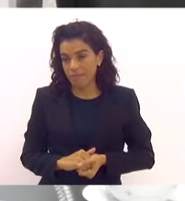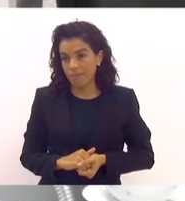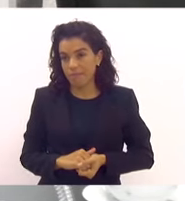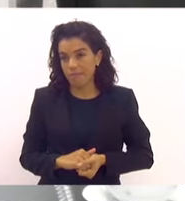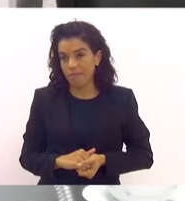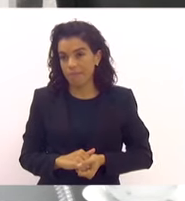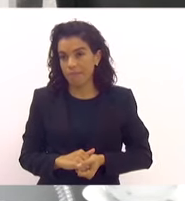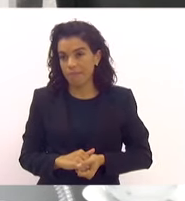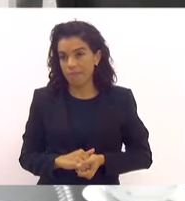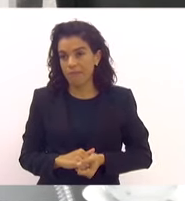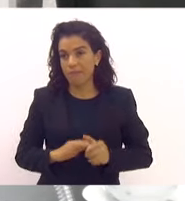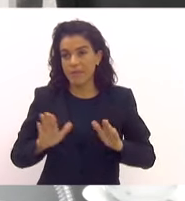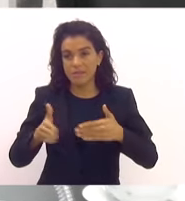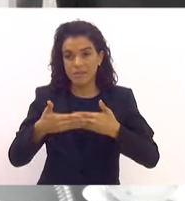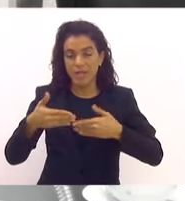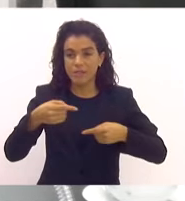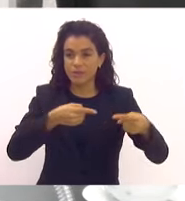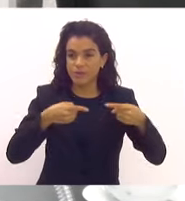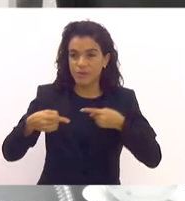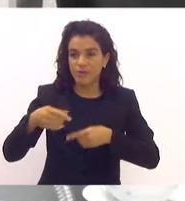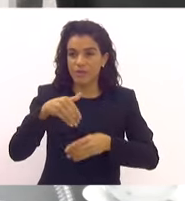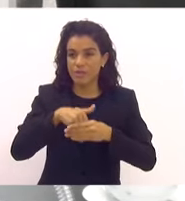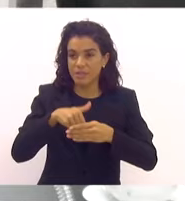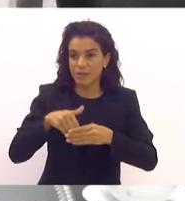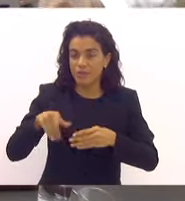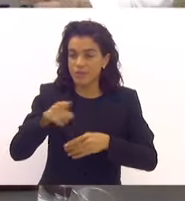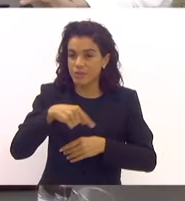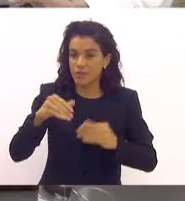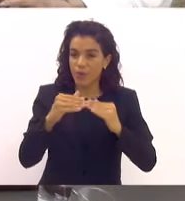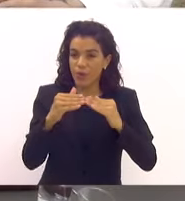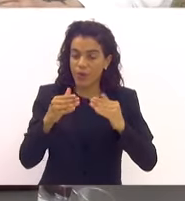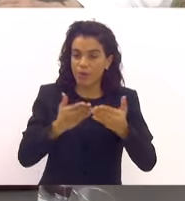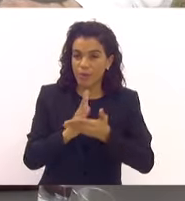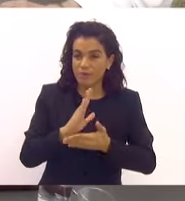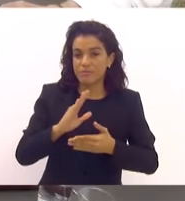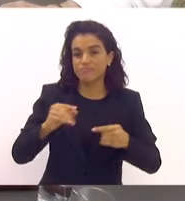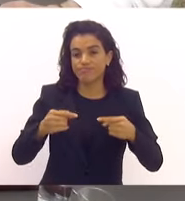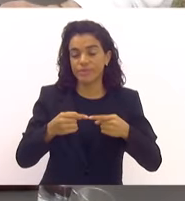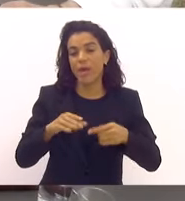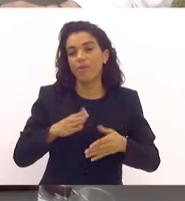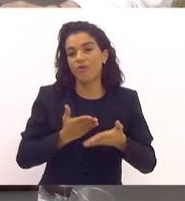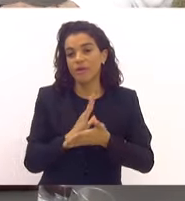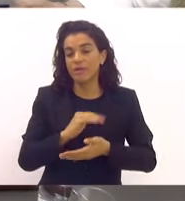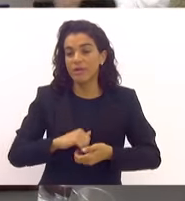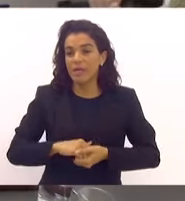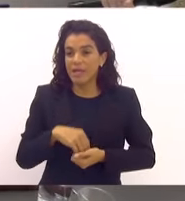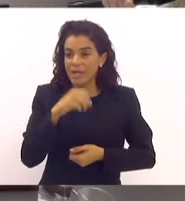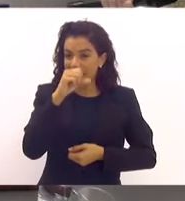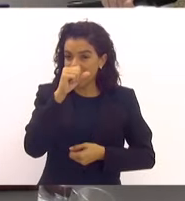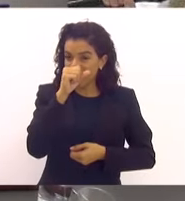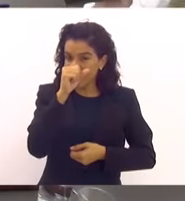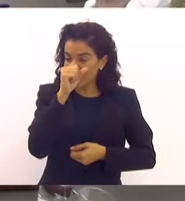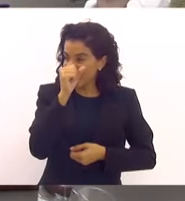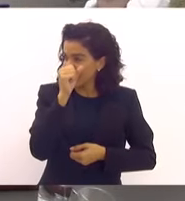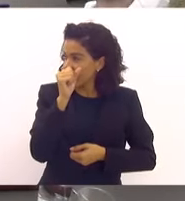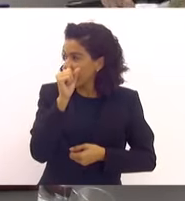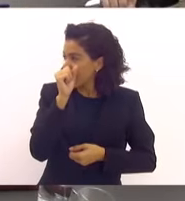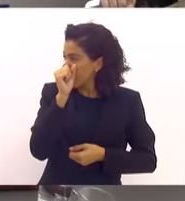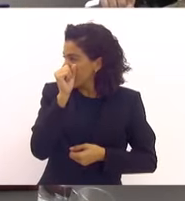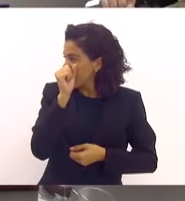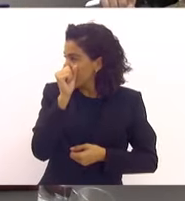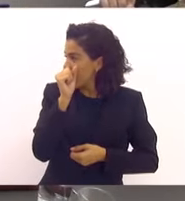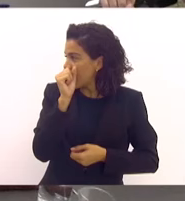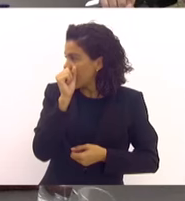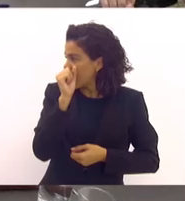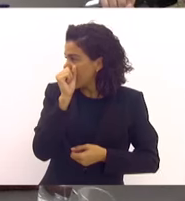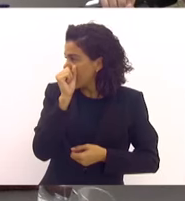sentido... Encerrada a discussão, em votação, senhores que aprovam, permaneçam como estão. Aprovado. Também tem o 43, que eu